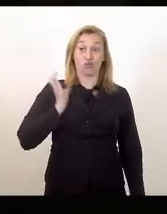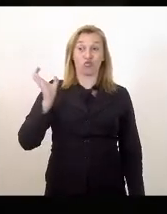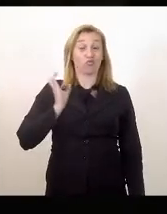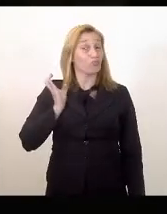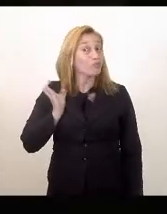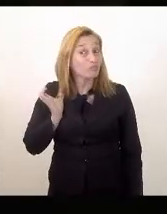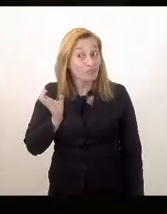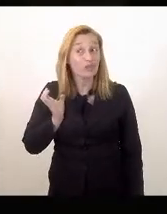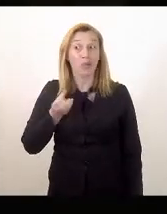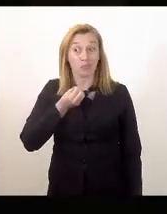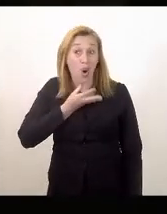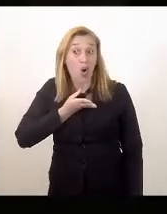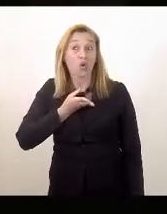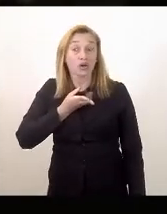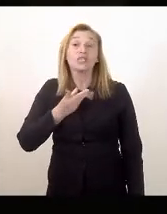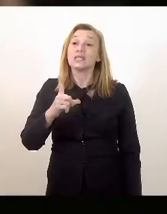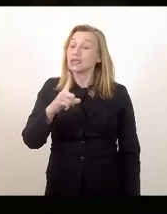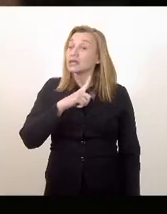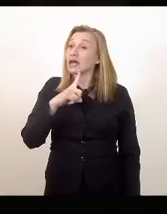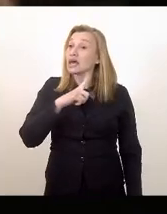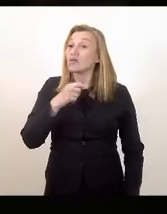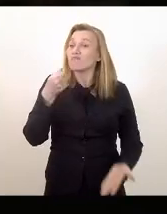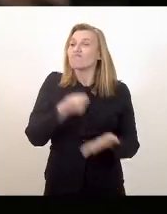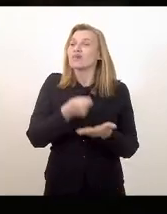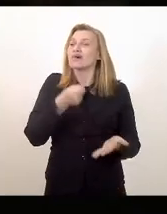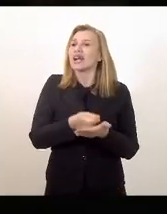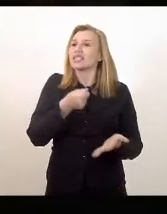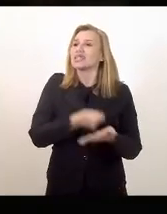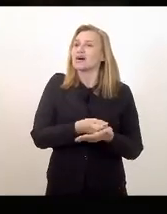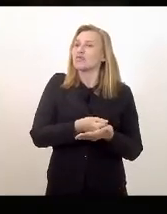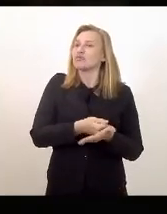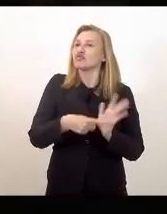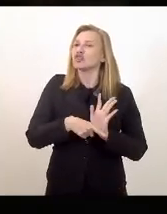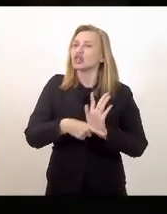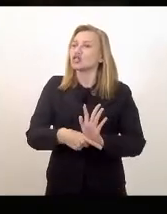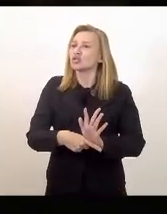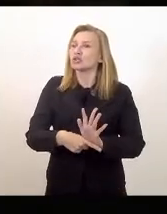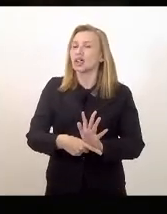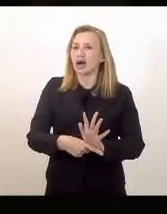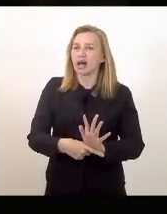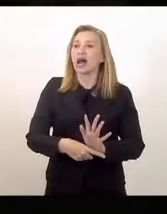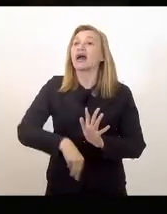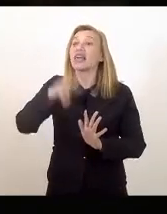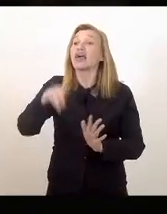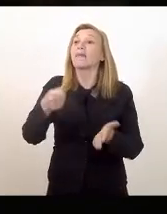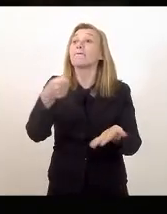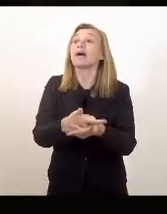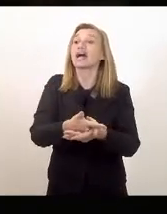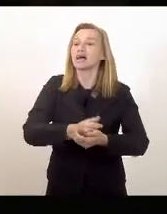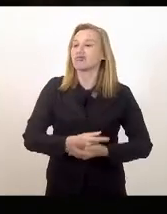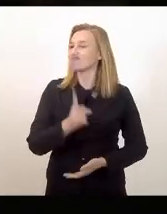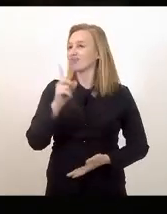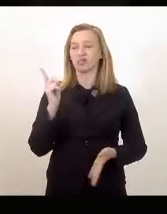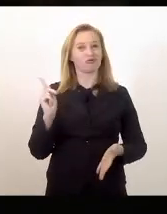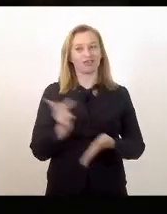que tem a obrigação de estar fornecendo atendimento e não está